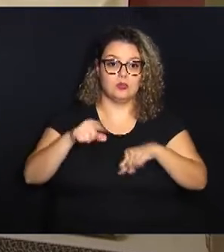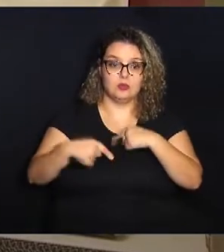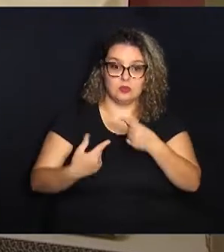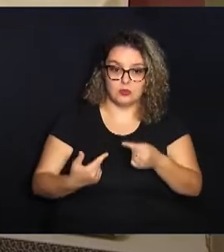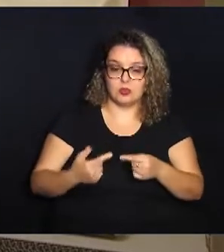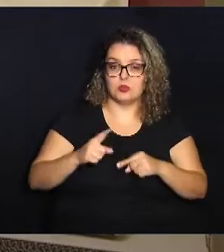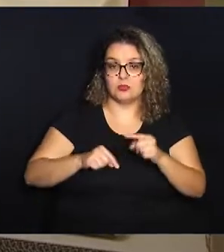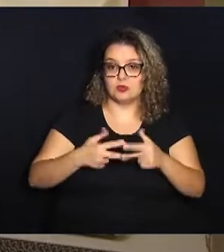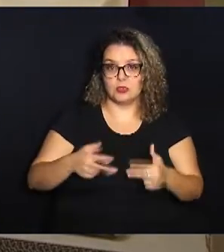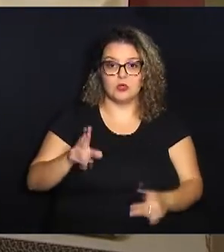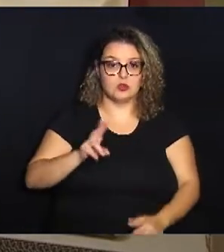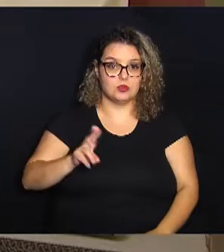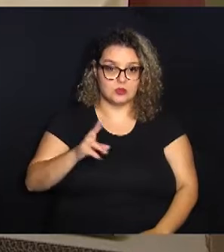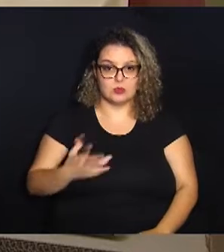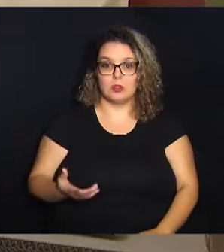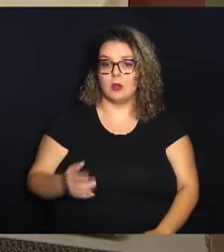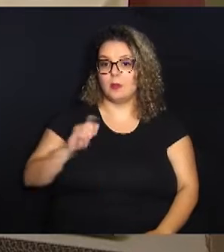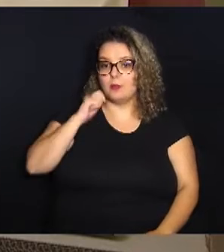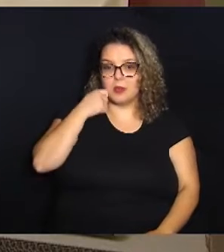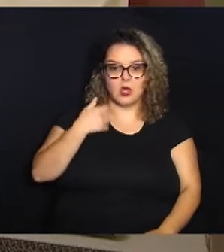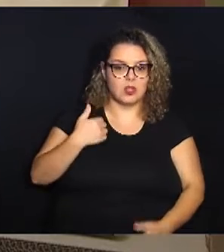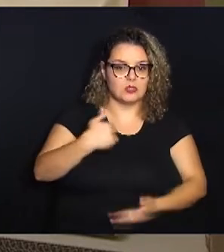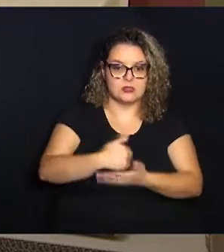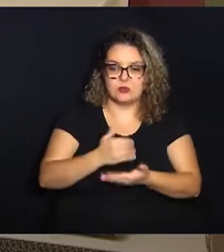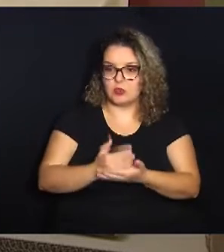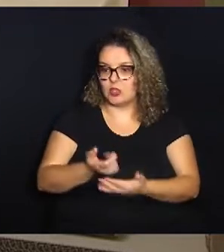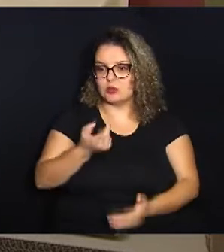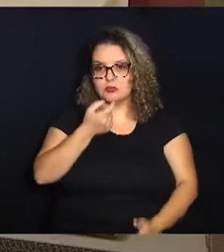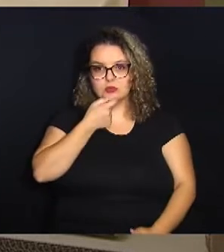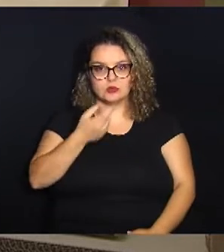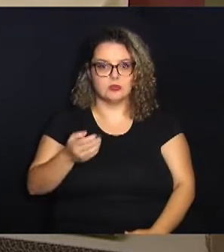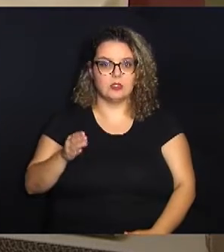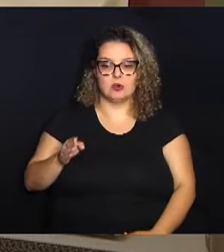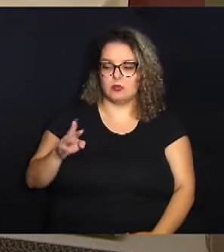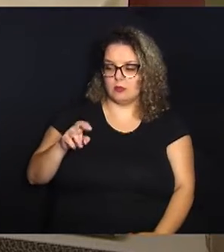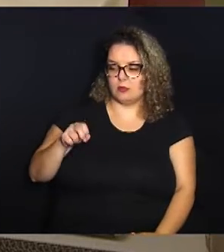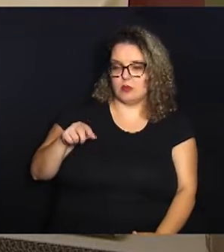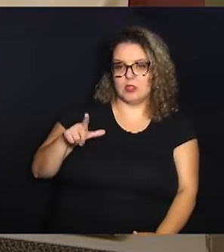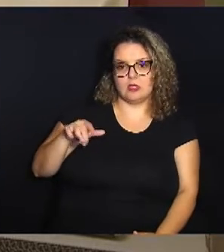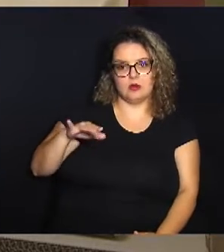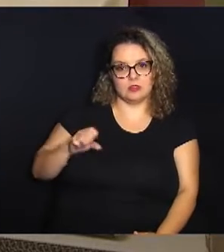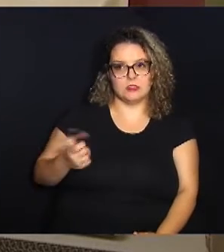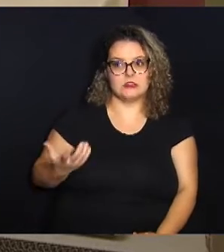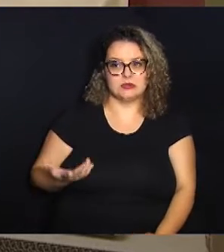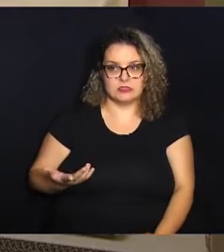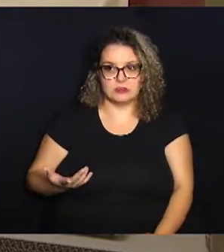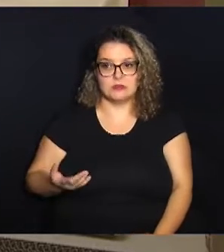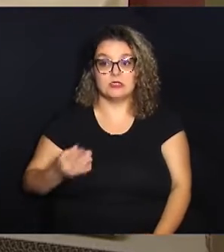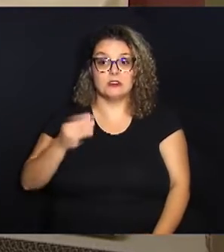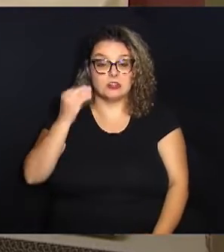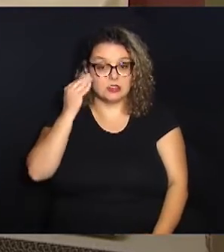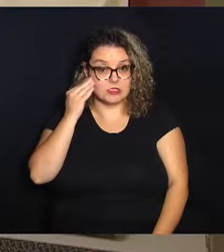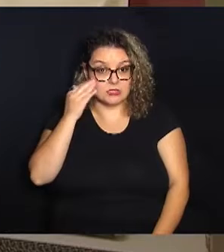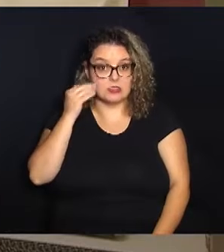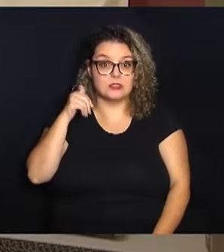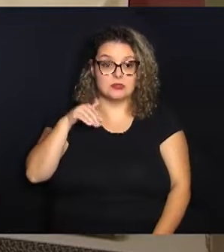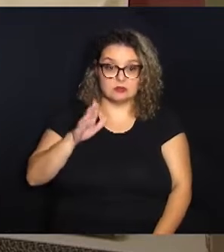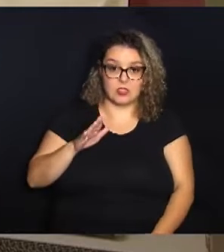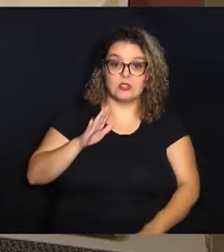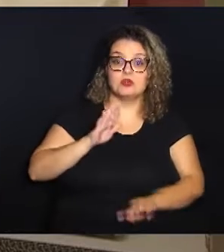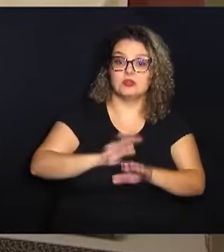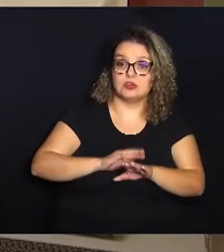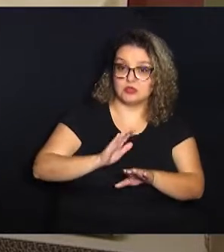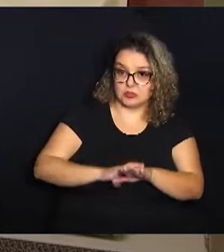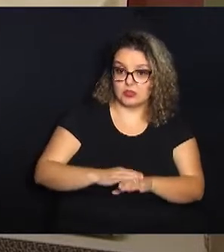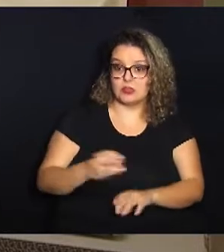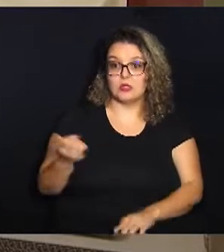produtos, utilizando a farinha, como pães, bolos, biscoitos, brownies, e a gente tem entendido cada vez mais a funcionalidade